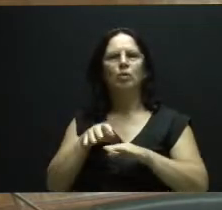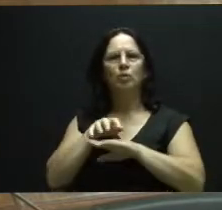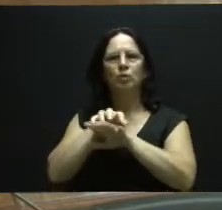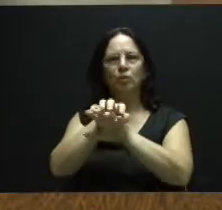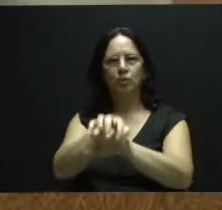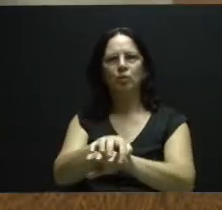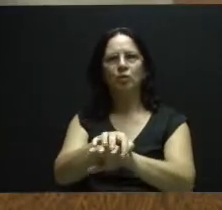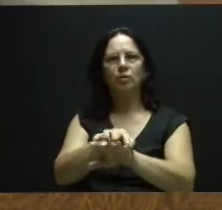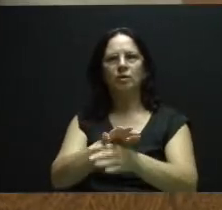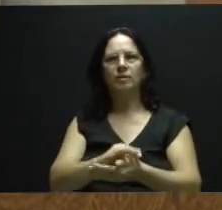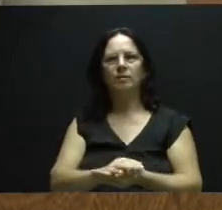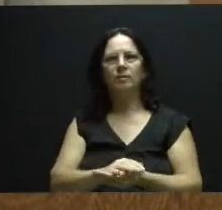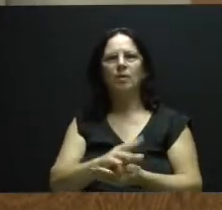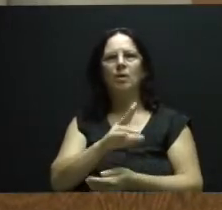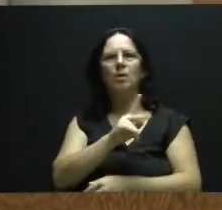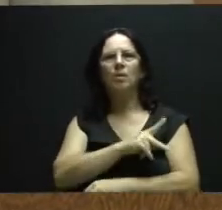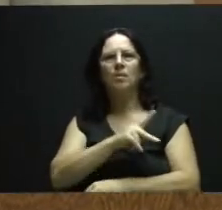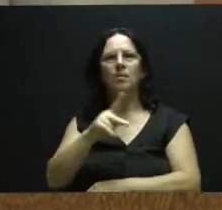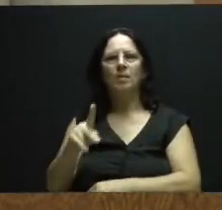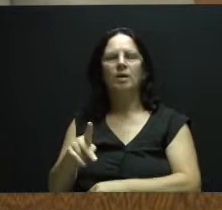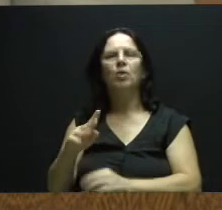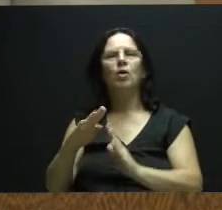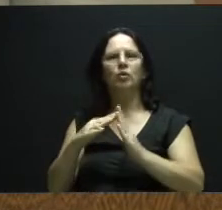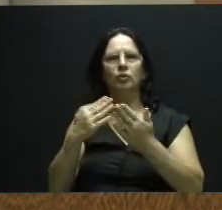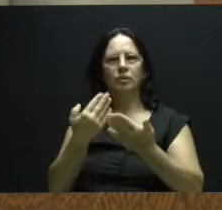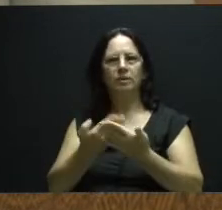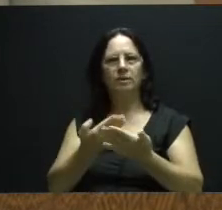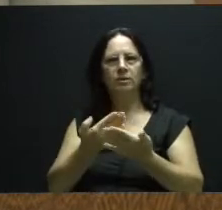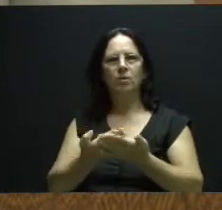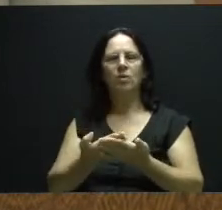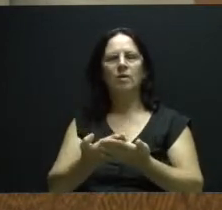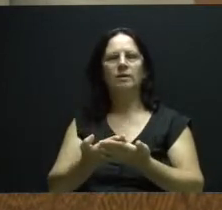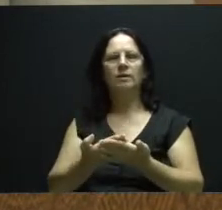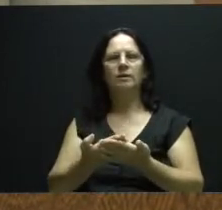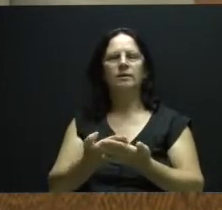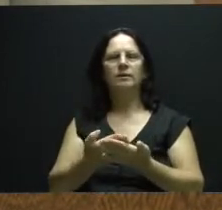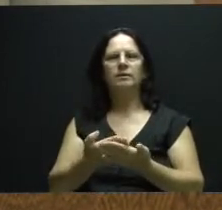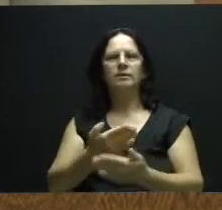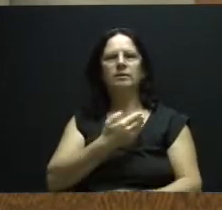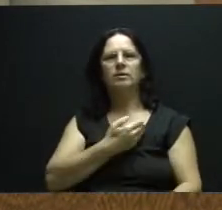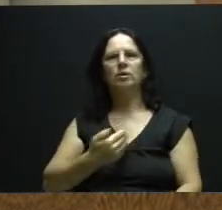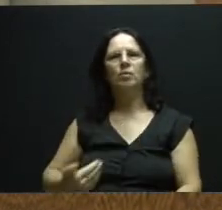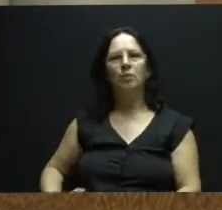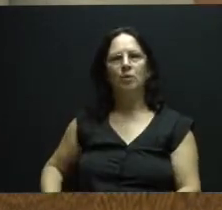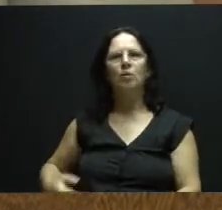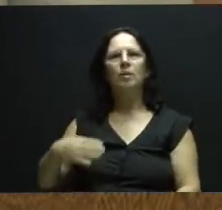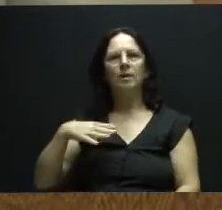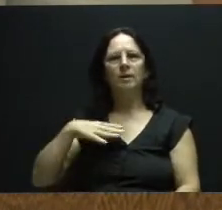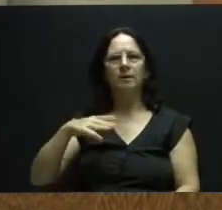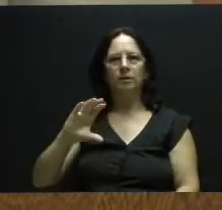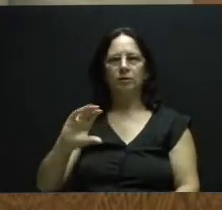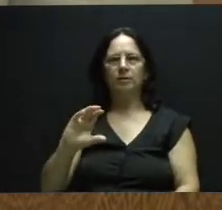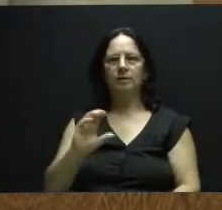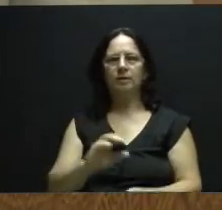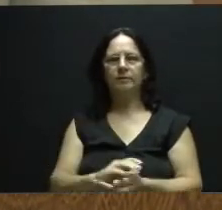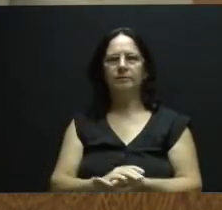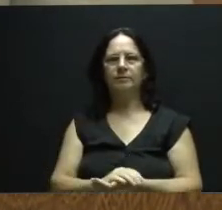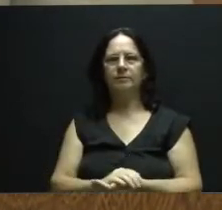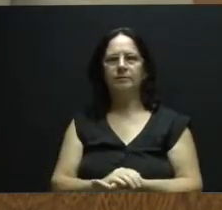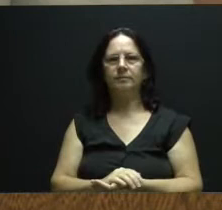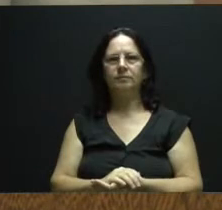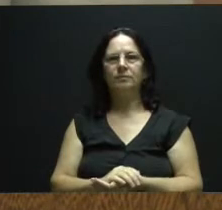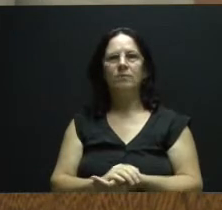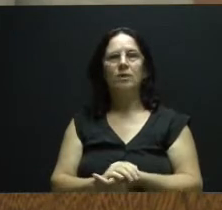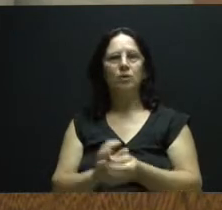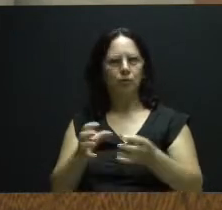pedagógico nas escolas da rede pública municipal da cidade de cubatão e se essas